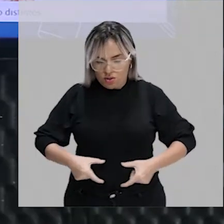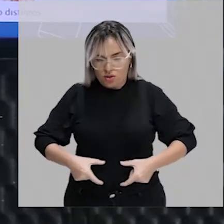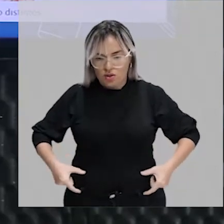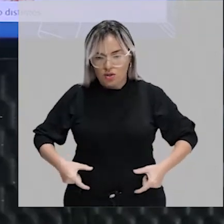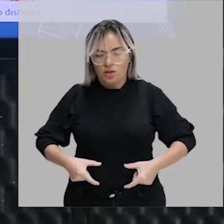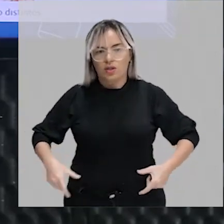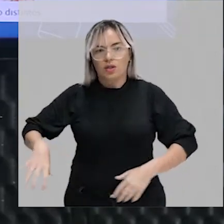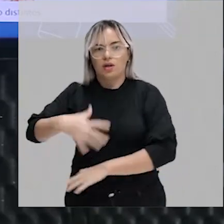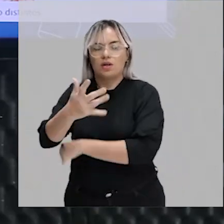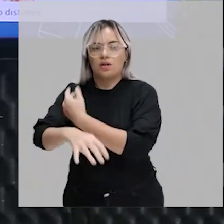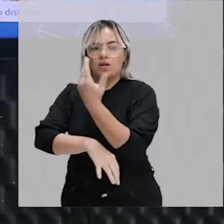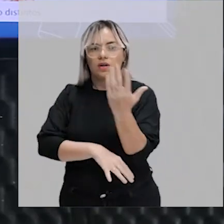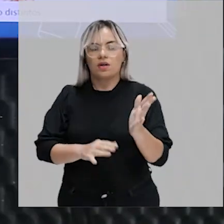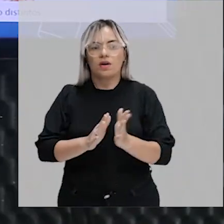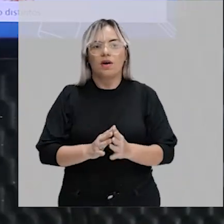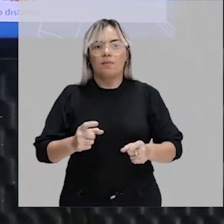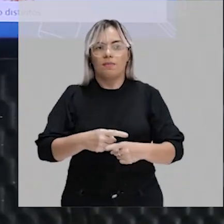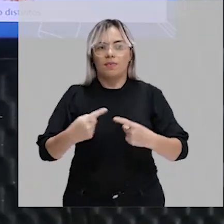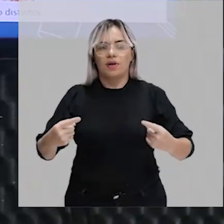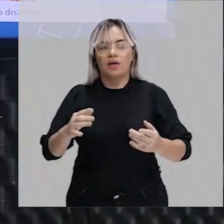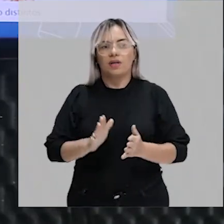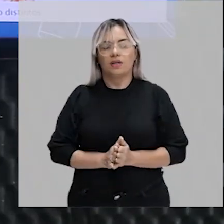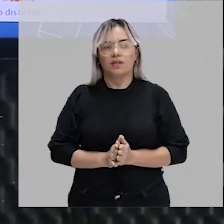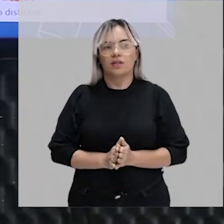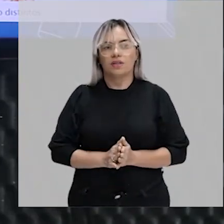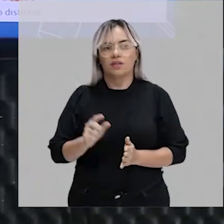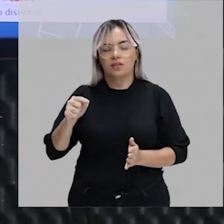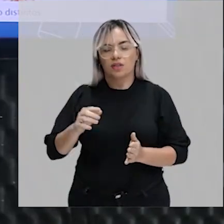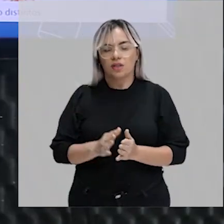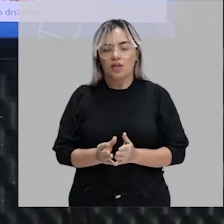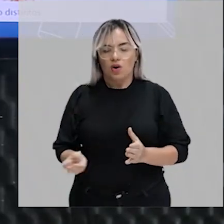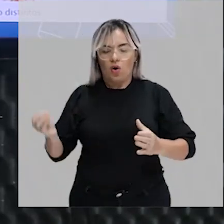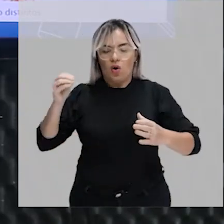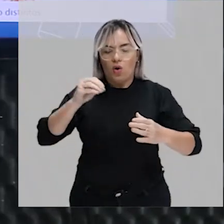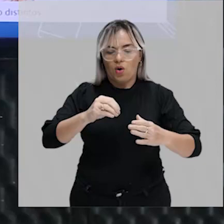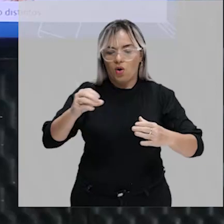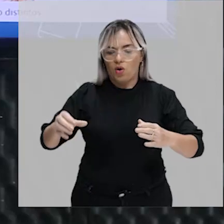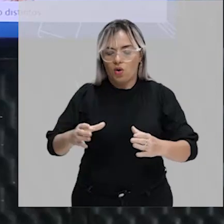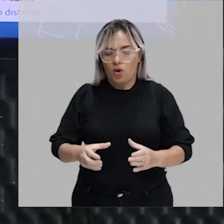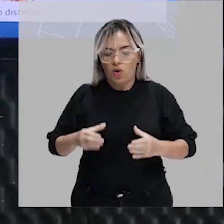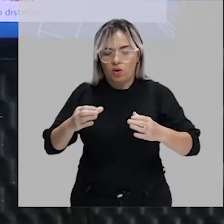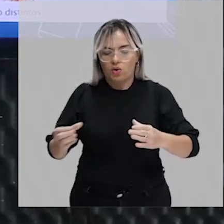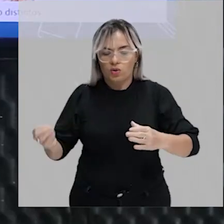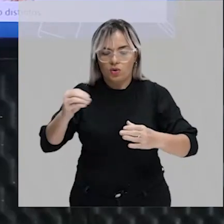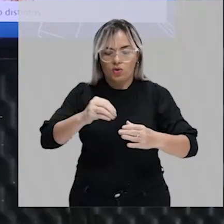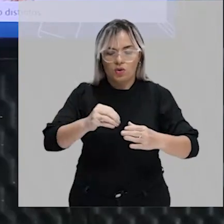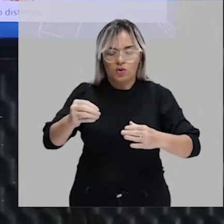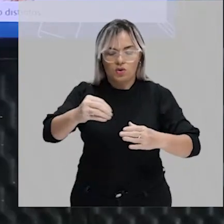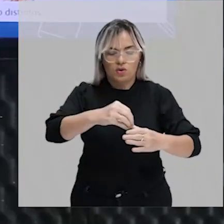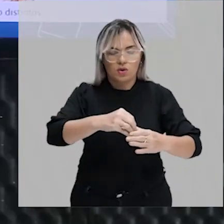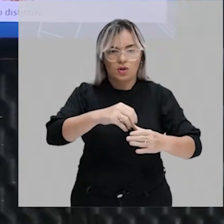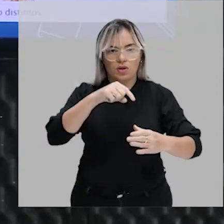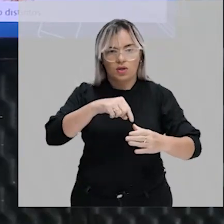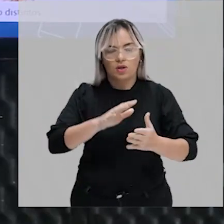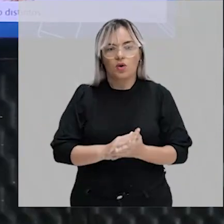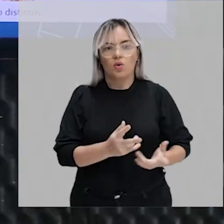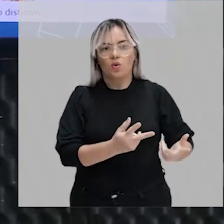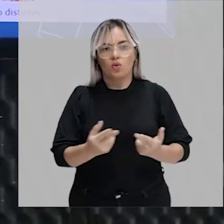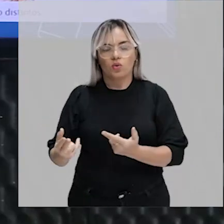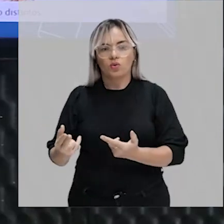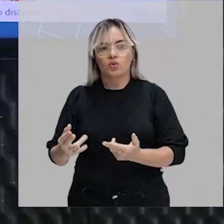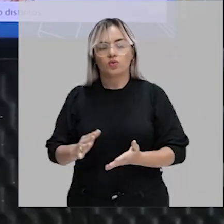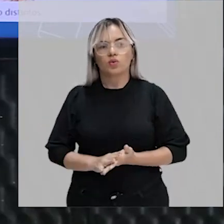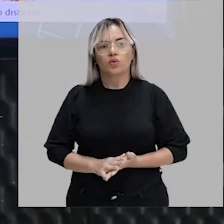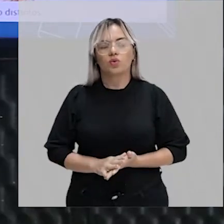em cativeiro, eles ainda conseguem se reproduzirem? Porque em ambiente natural